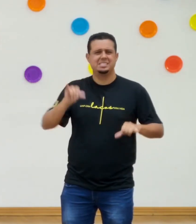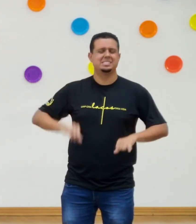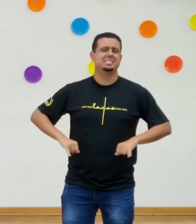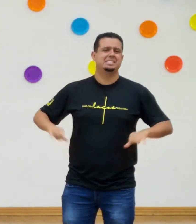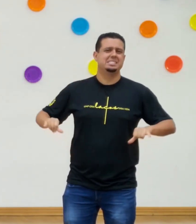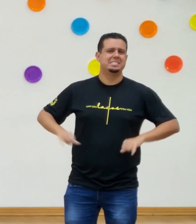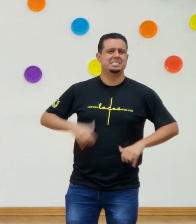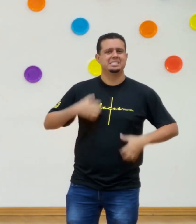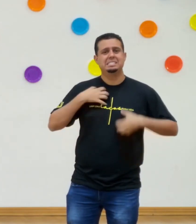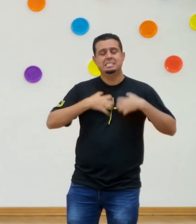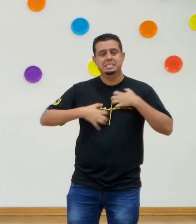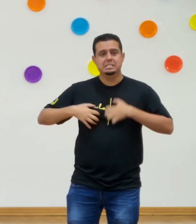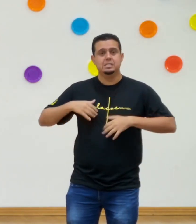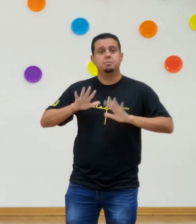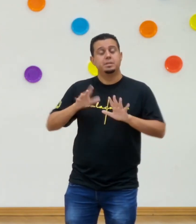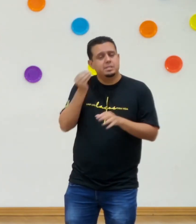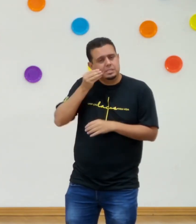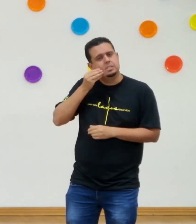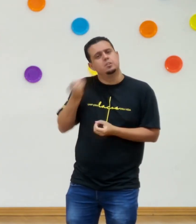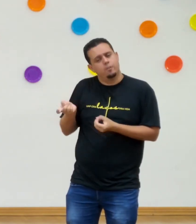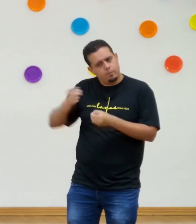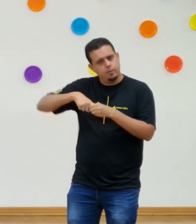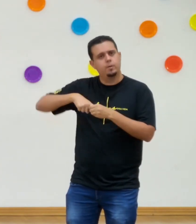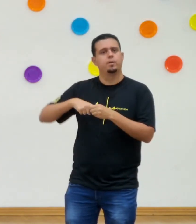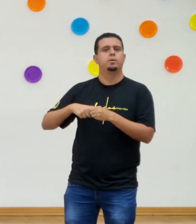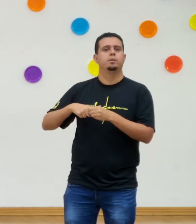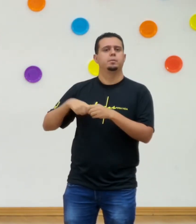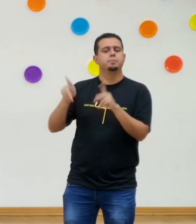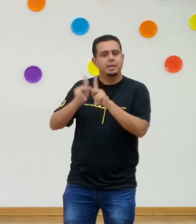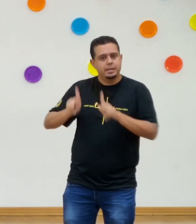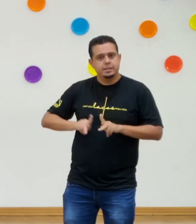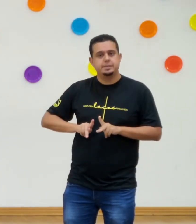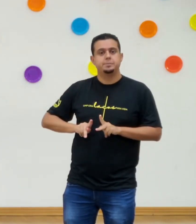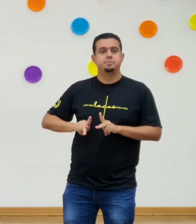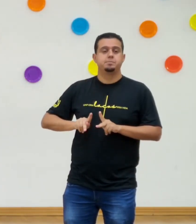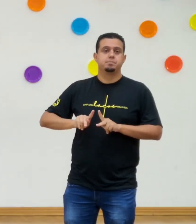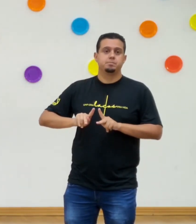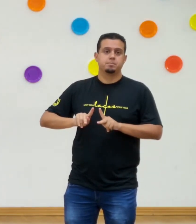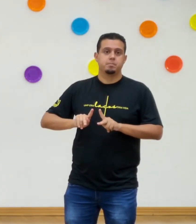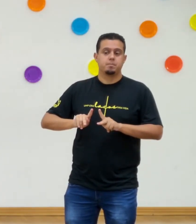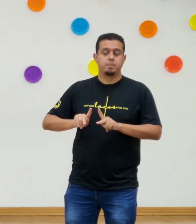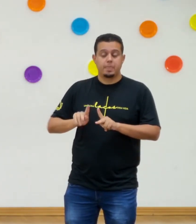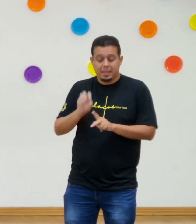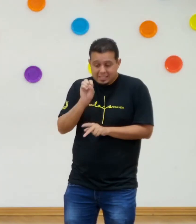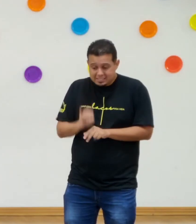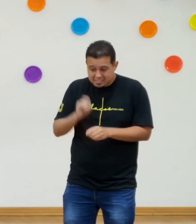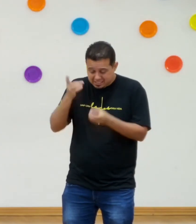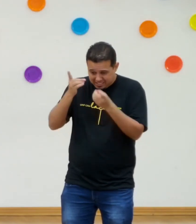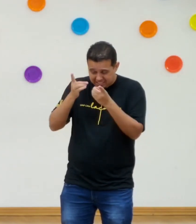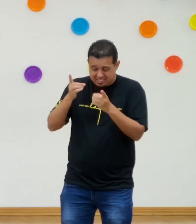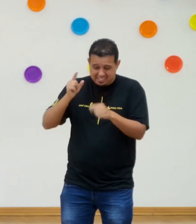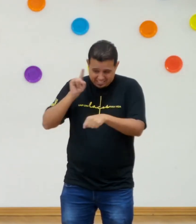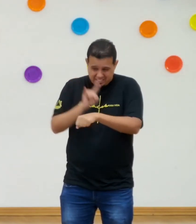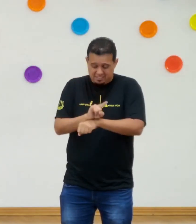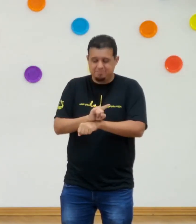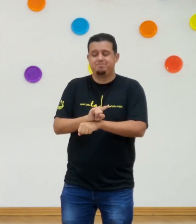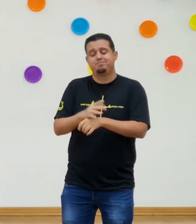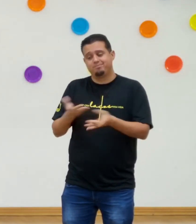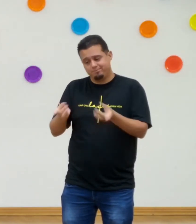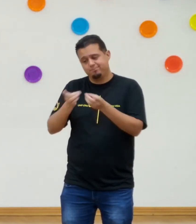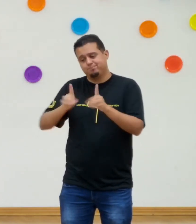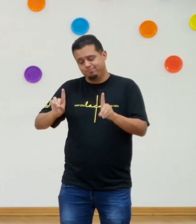a reconciliação, o perdão. A cláusula de exceção é, se teve traição, aí o